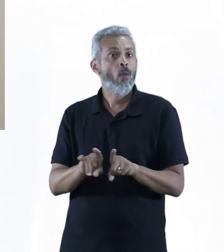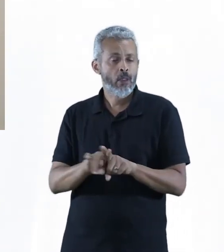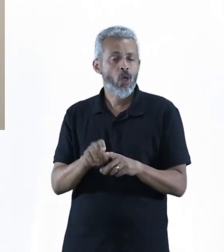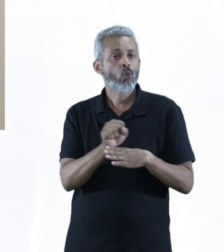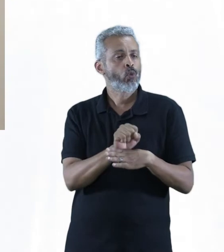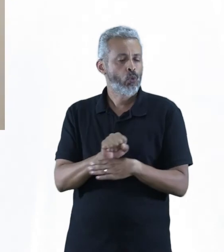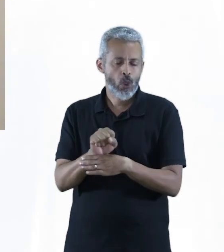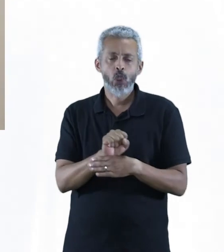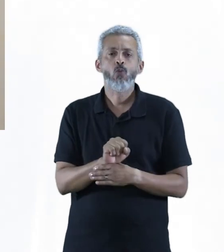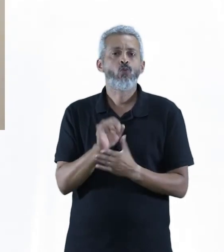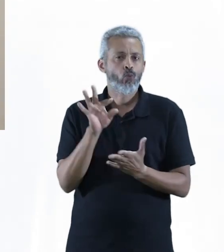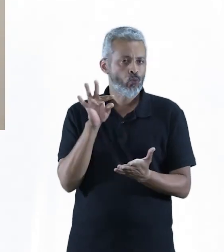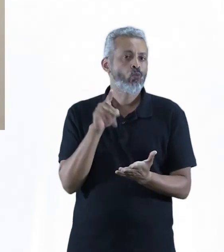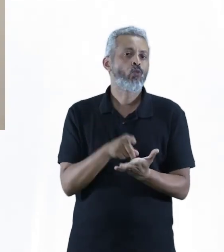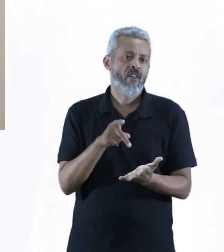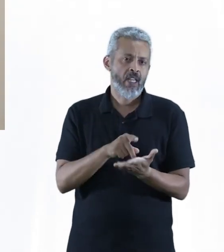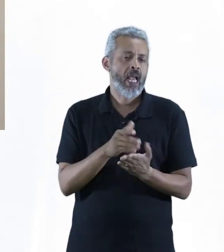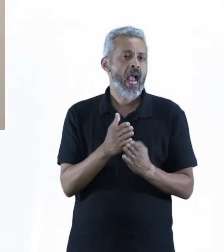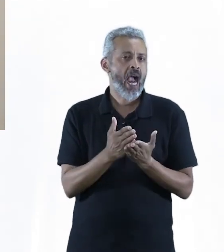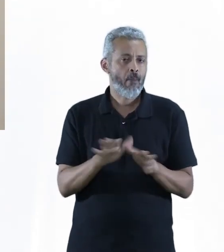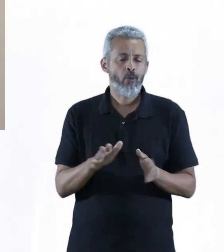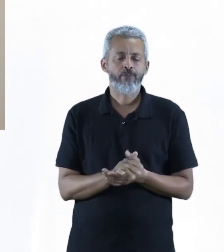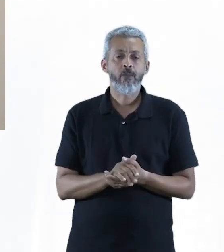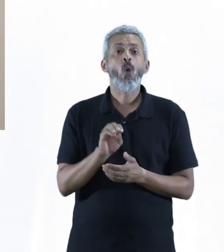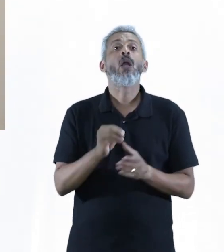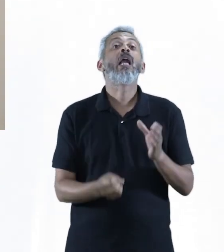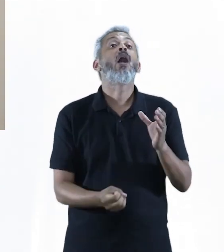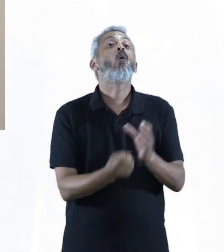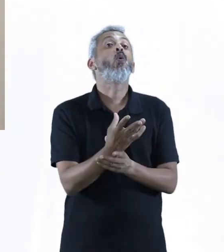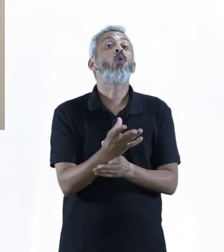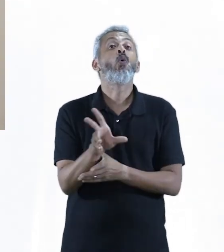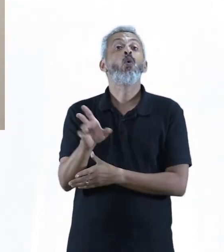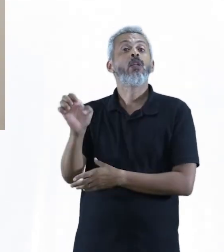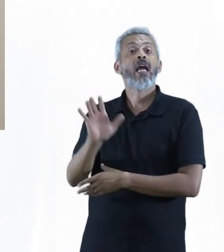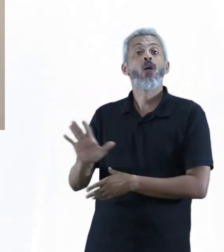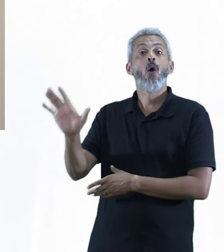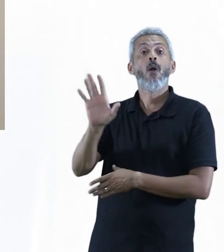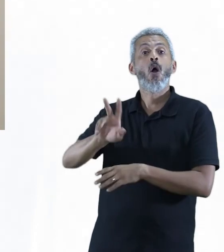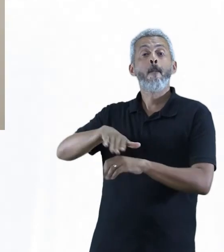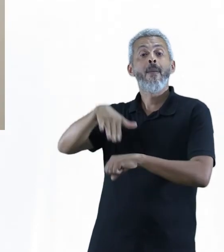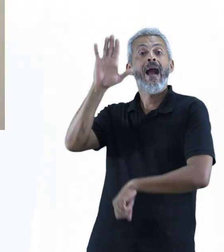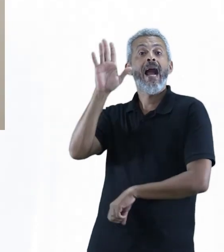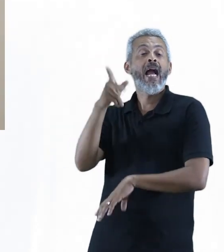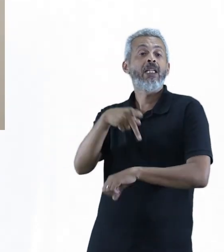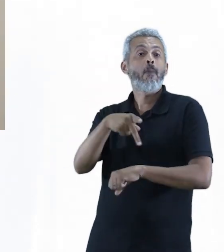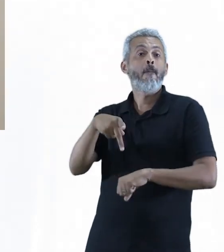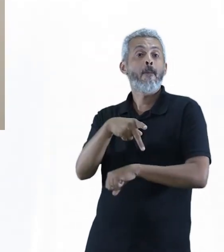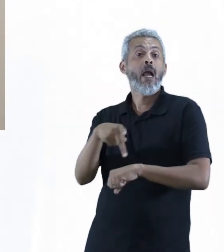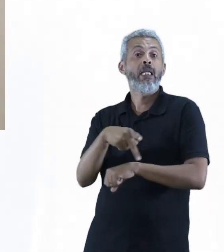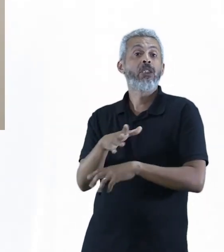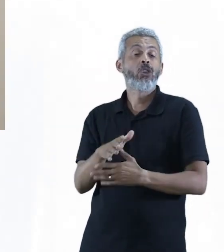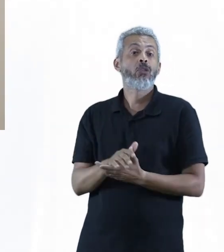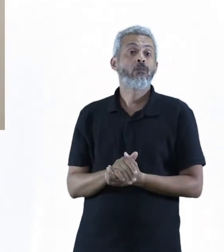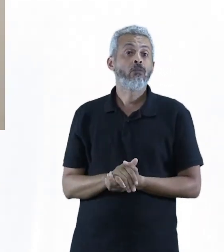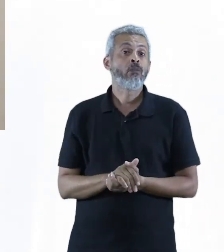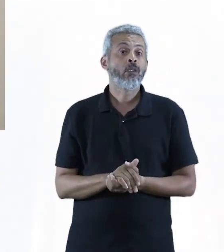realmente acabou. Mas o que surge na Europa? Bom, surge mais países do que realmente tinha durante o